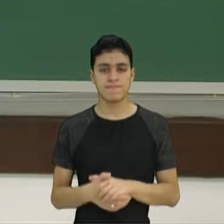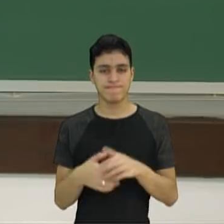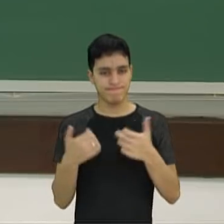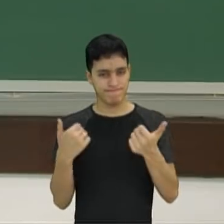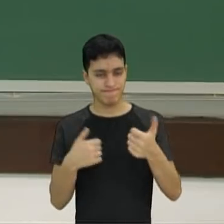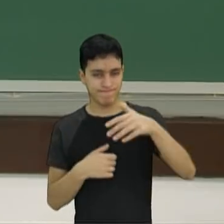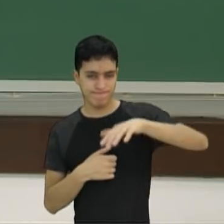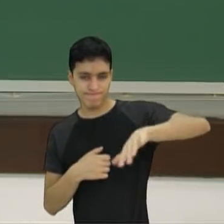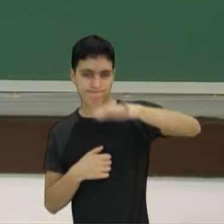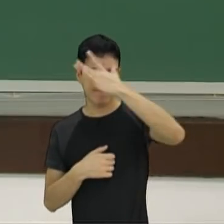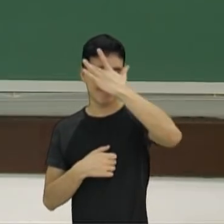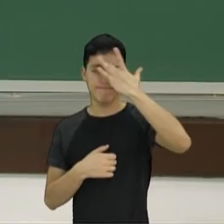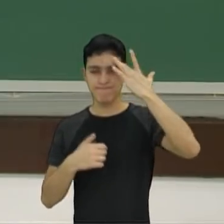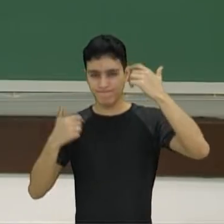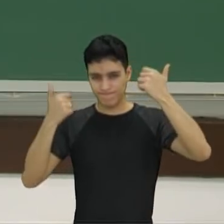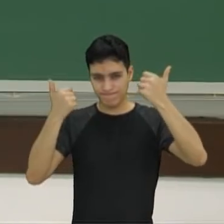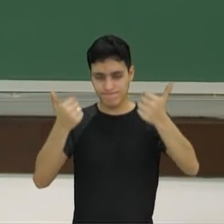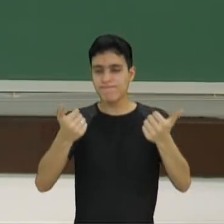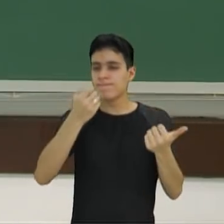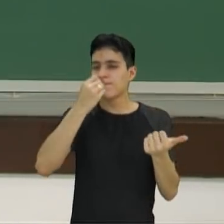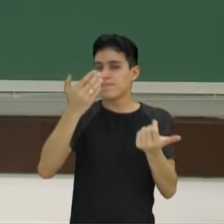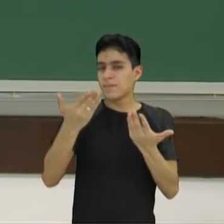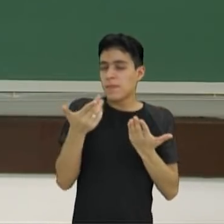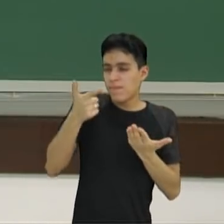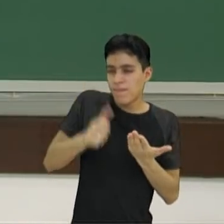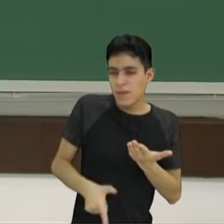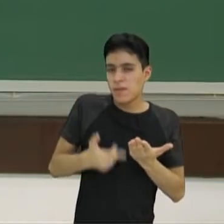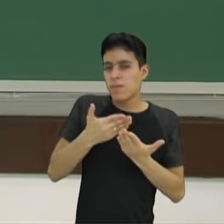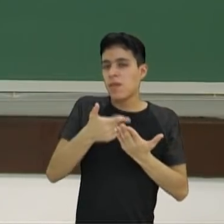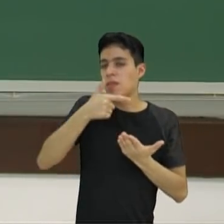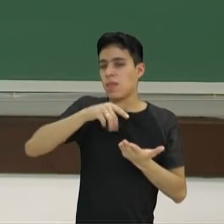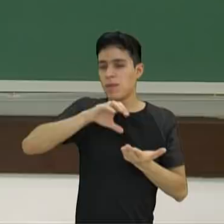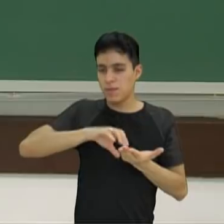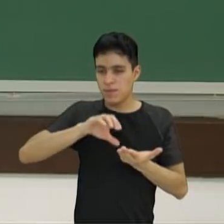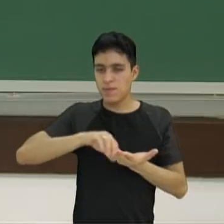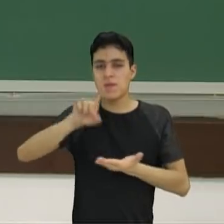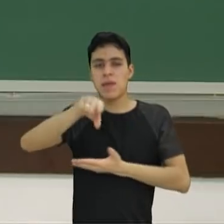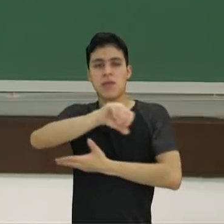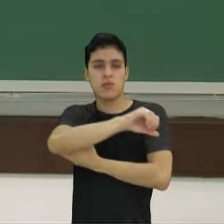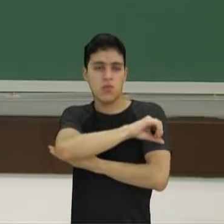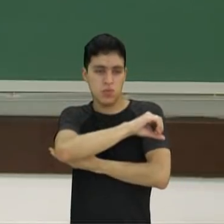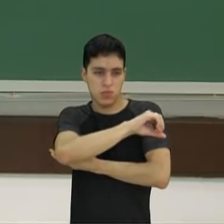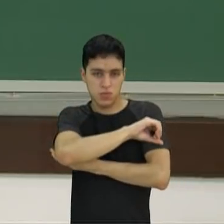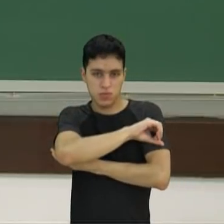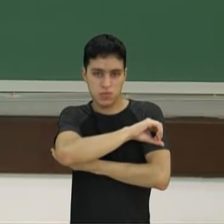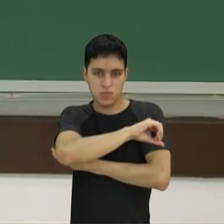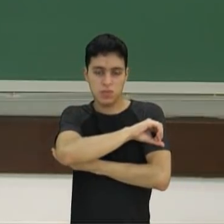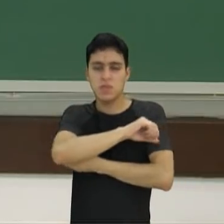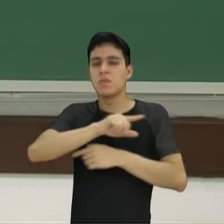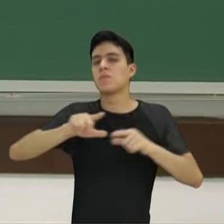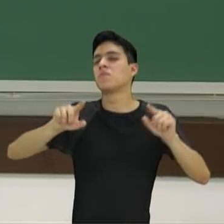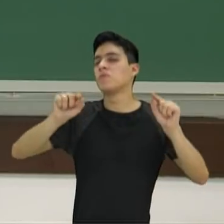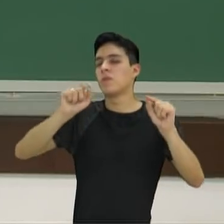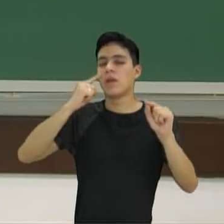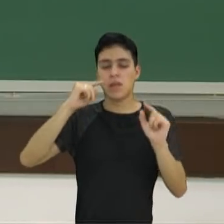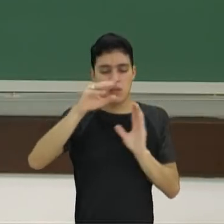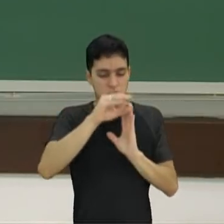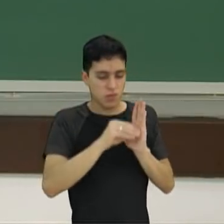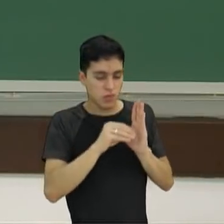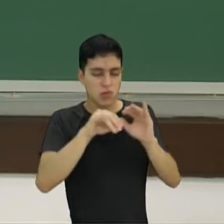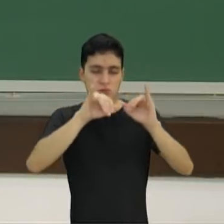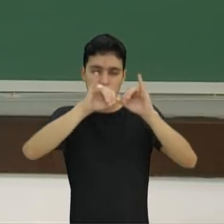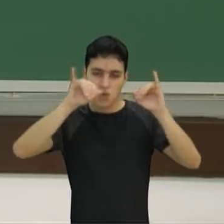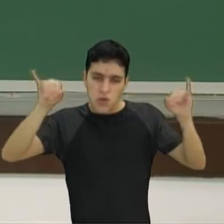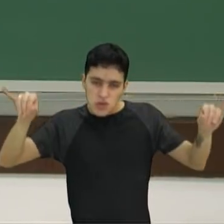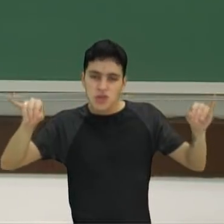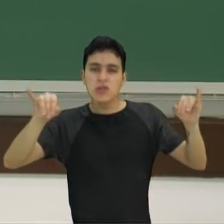Fala galera, beleza? Seja bem-vindo a mais uma aula de língua portuguesa do 9º ano. Nós temos hoje o conteúdo notícia,